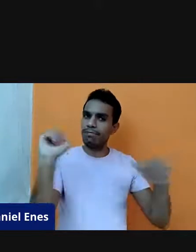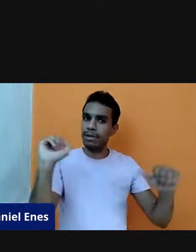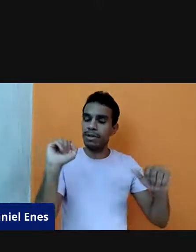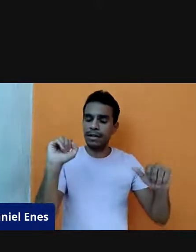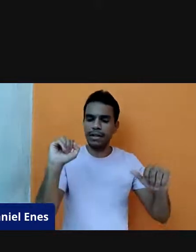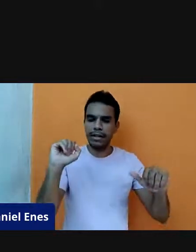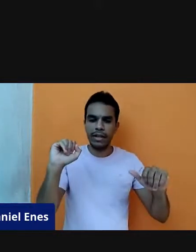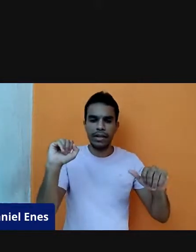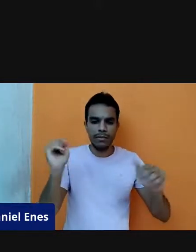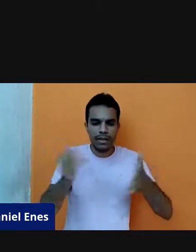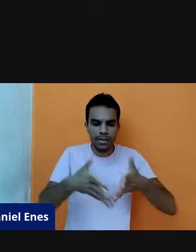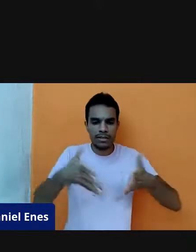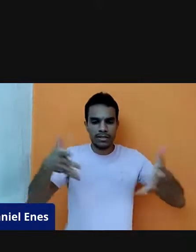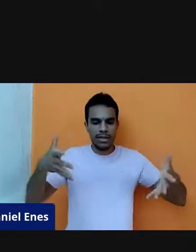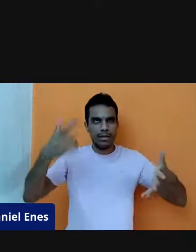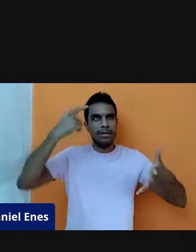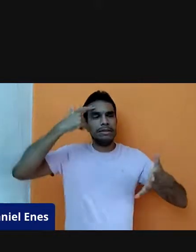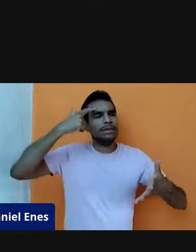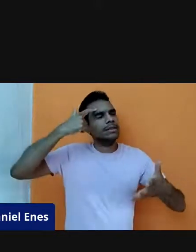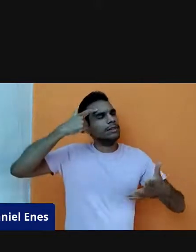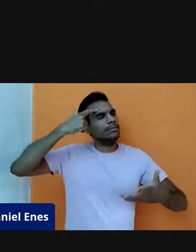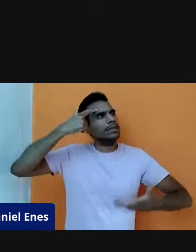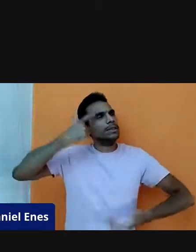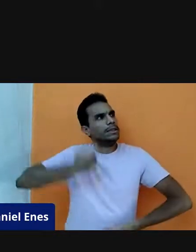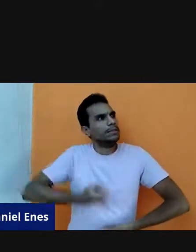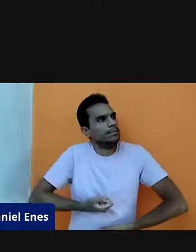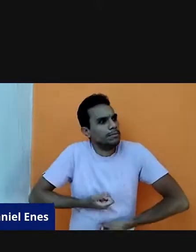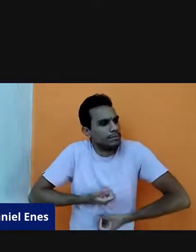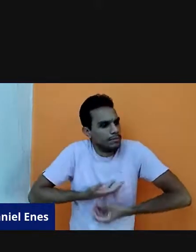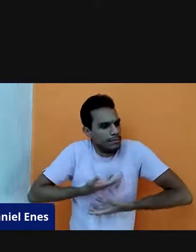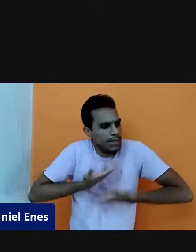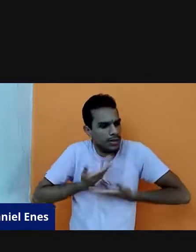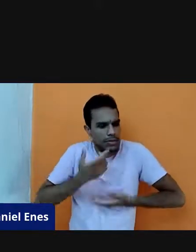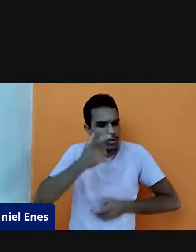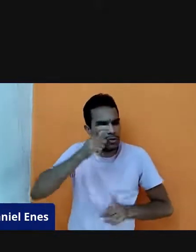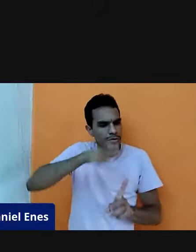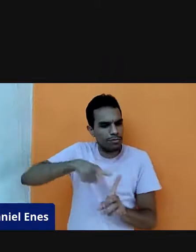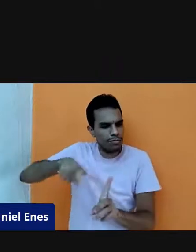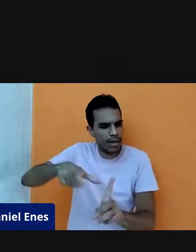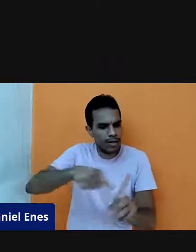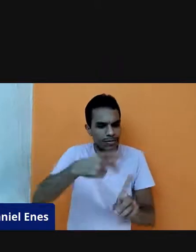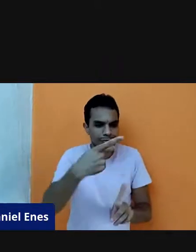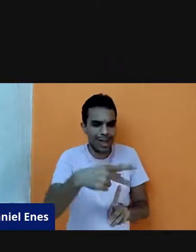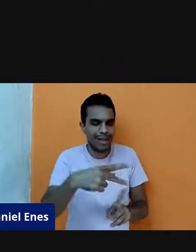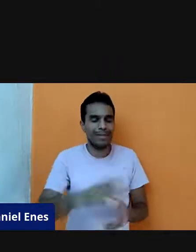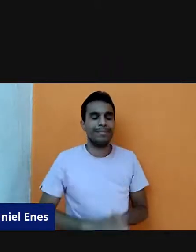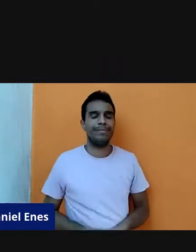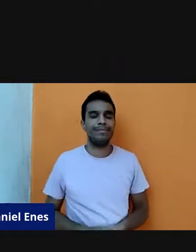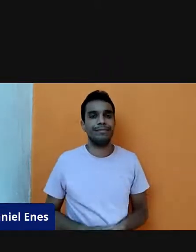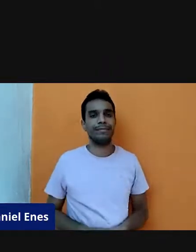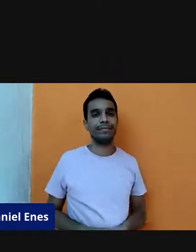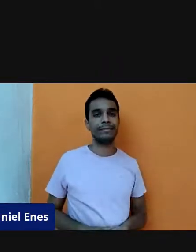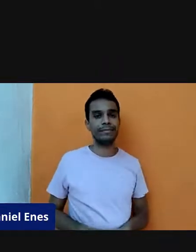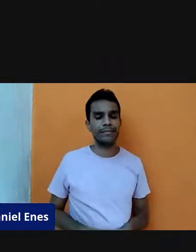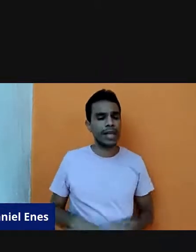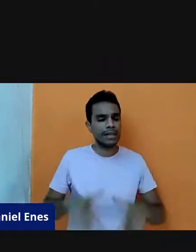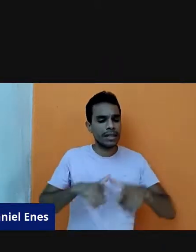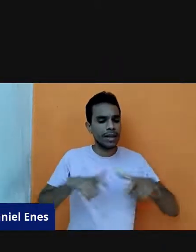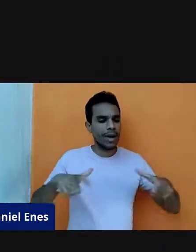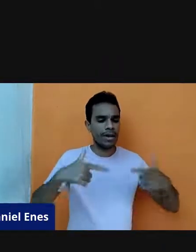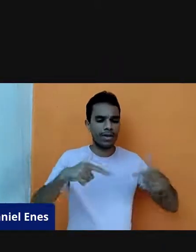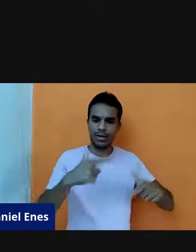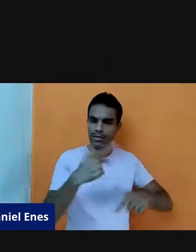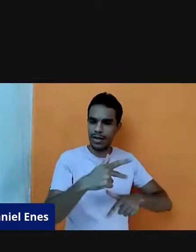dimensão psicológica e poética, né, de suas personagens. Na maioria de suas obras,